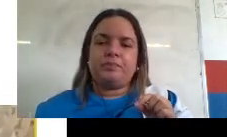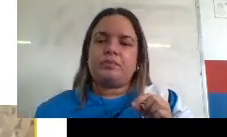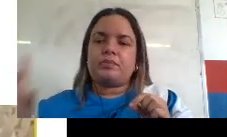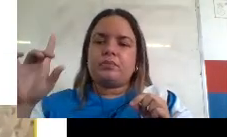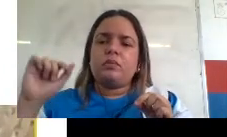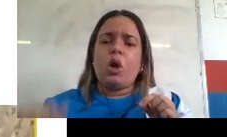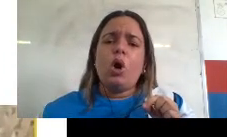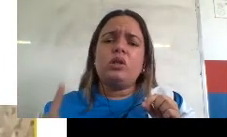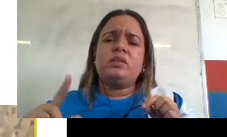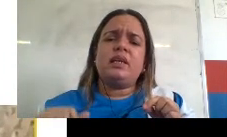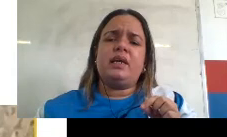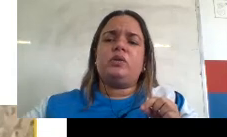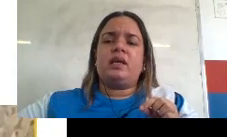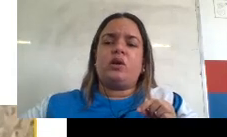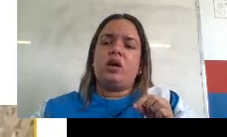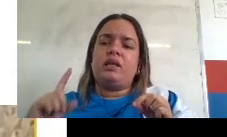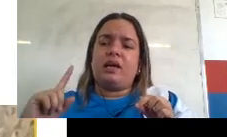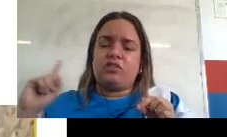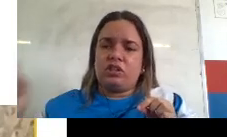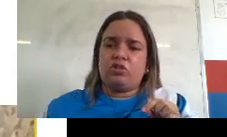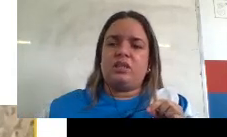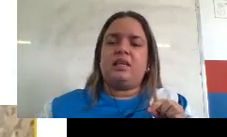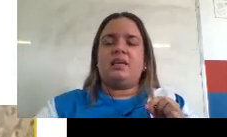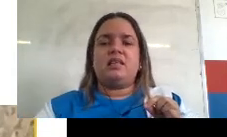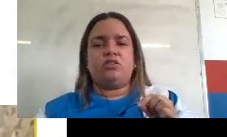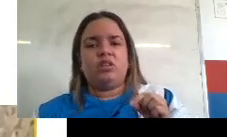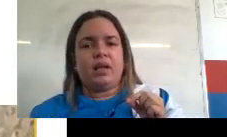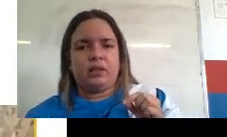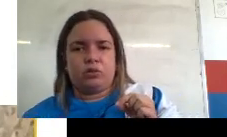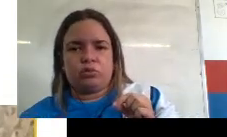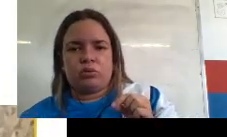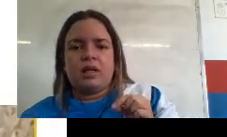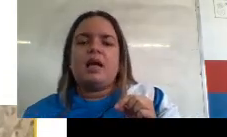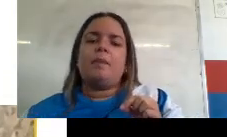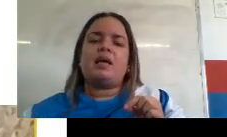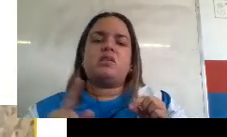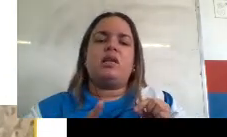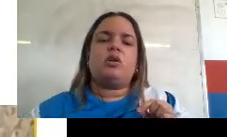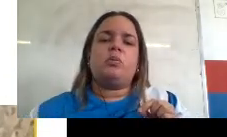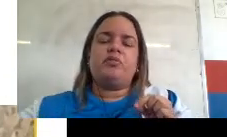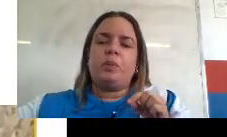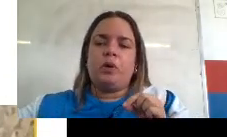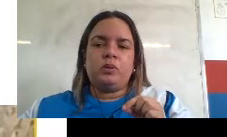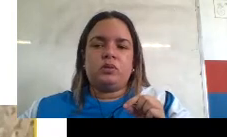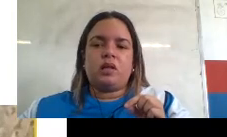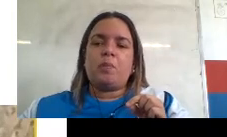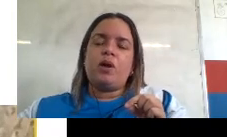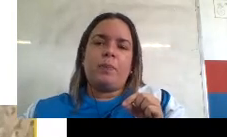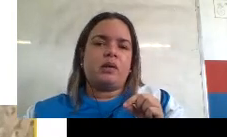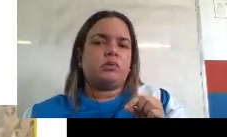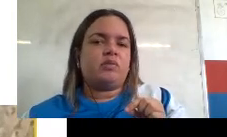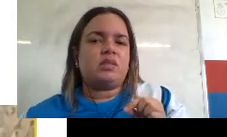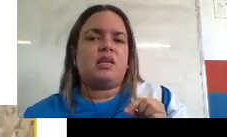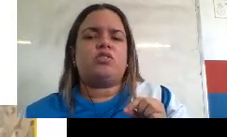ó. Olha o direito que. Olha, a gente hoje em dia tem esses direitos. Mas olha como foi por muito tempo.